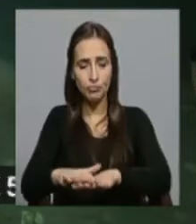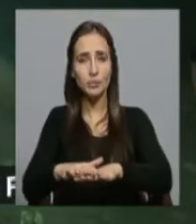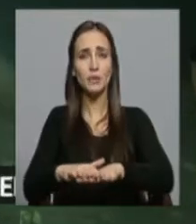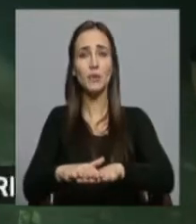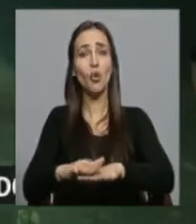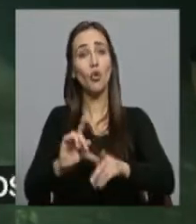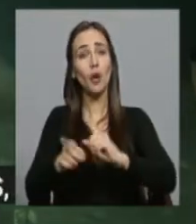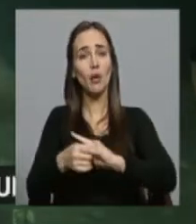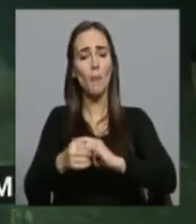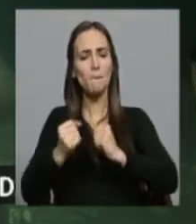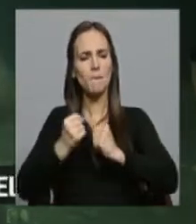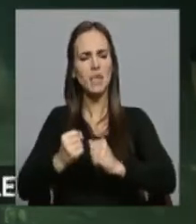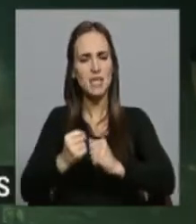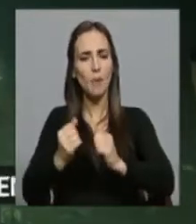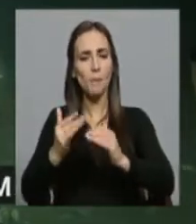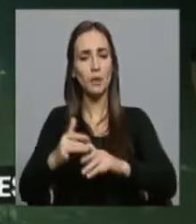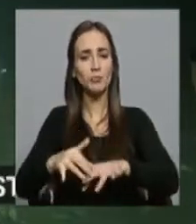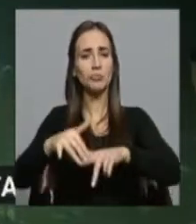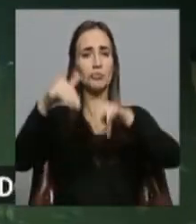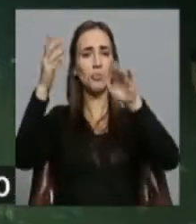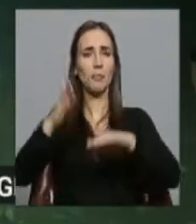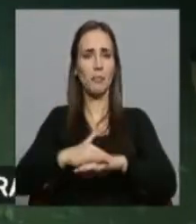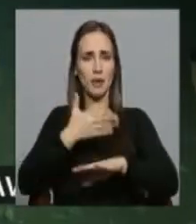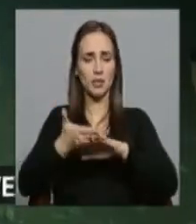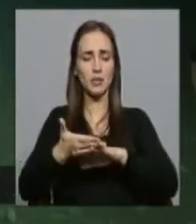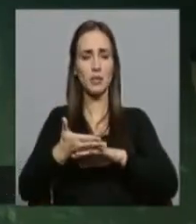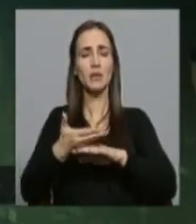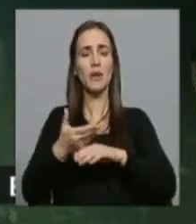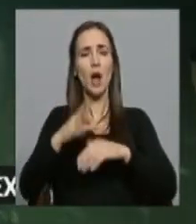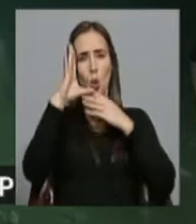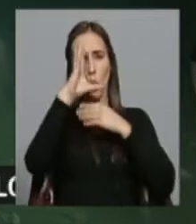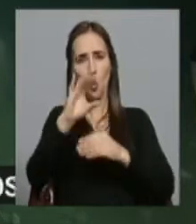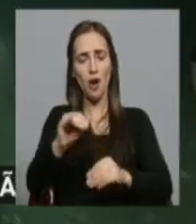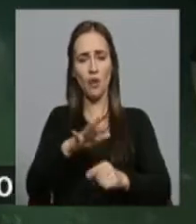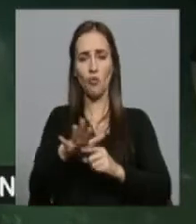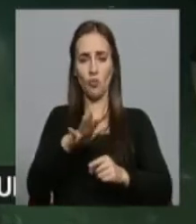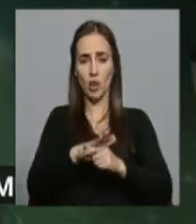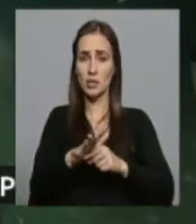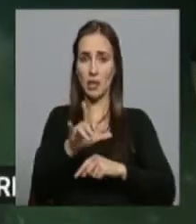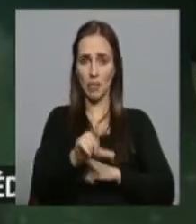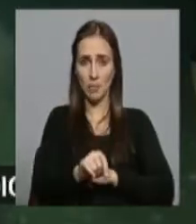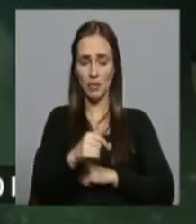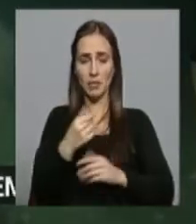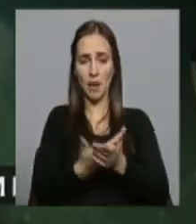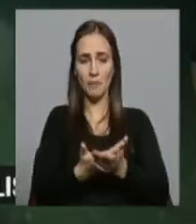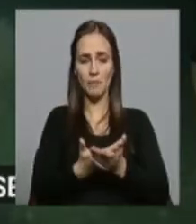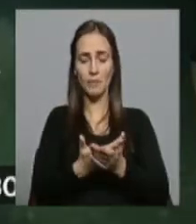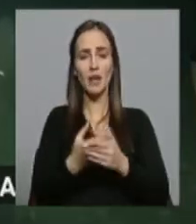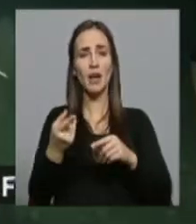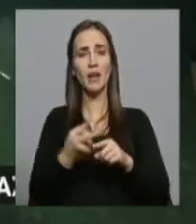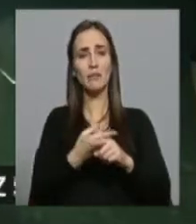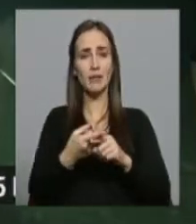maior libertação. Portanto, as marés, a Lua tem uma influência também nesse tipo de dispersão. Mais interessante ainda, este estudo diz o